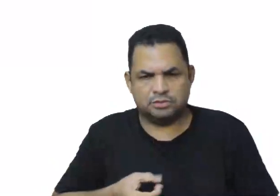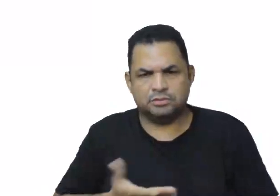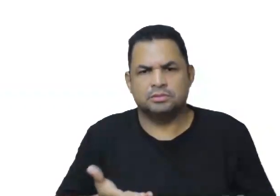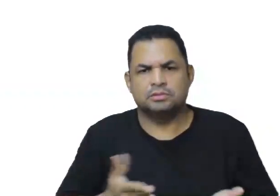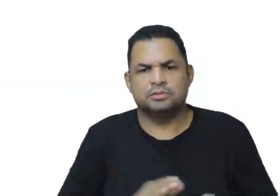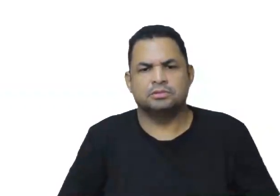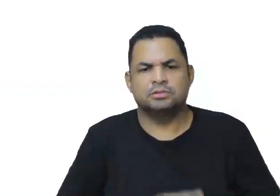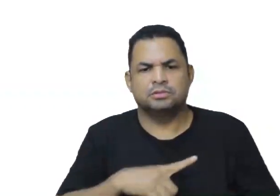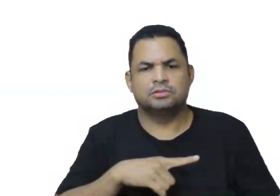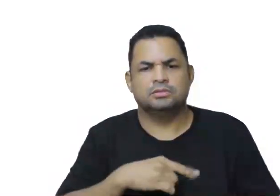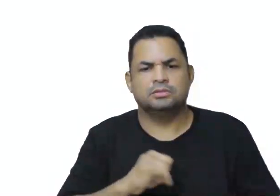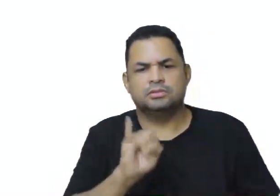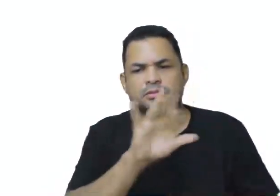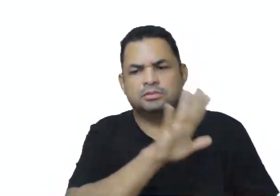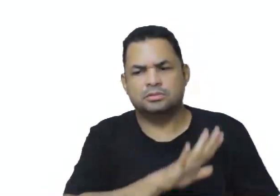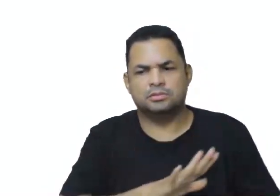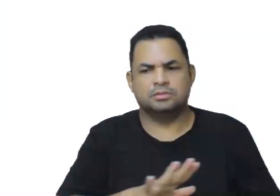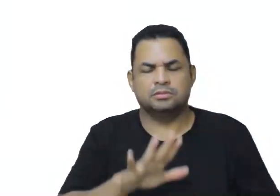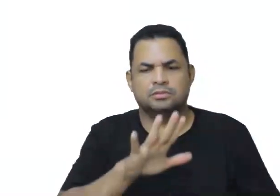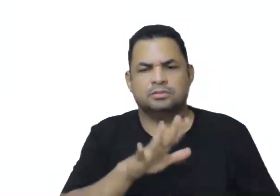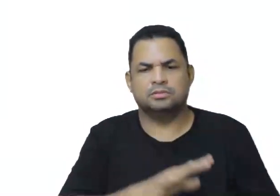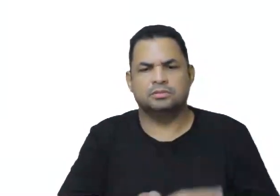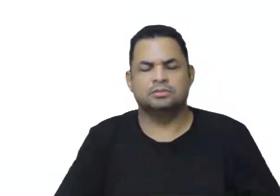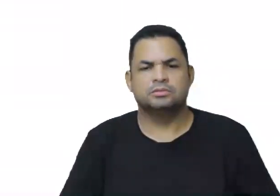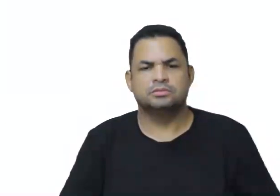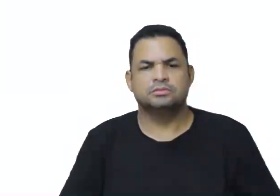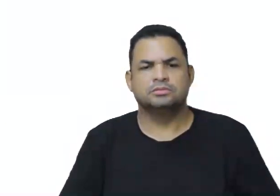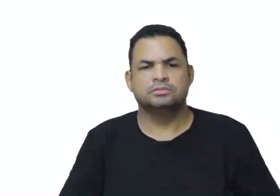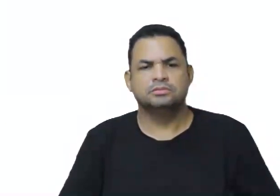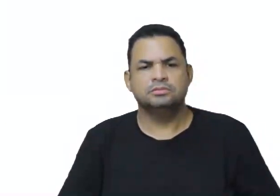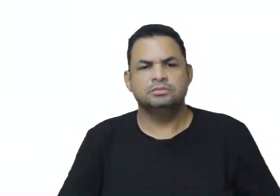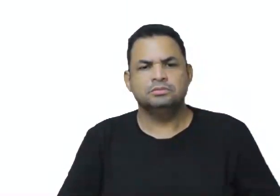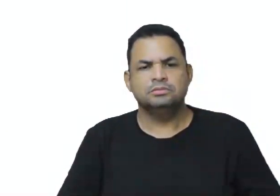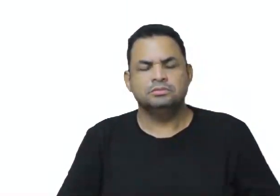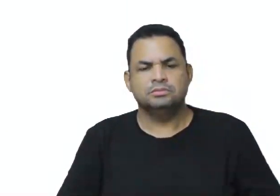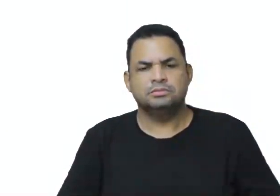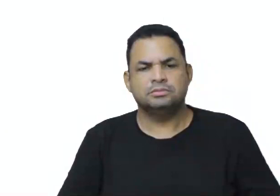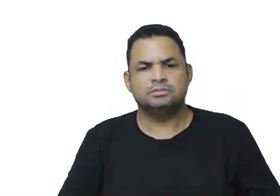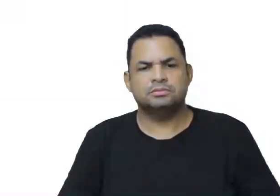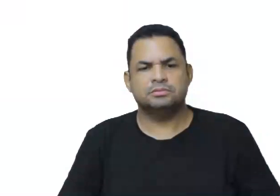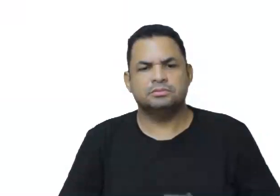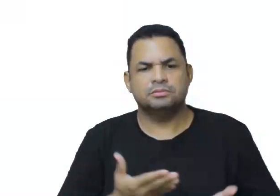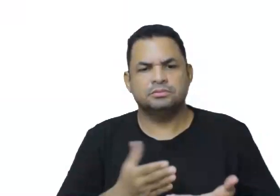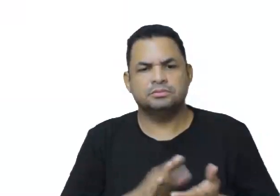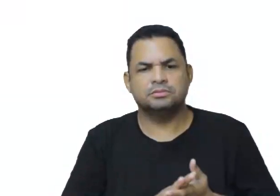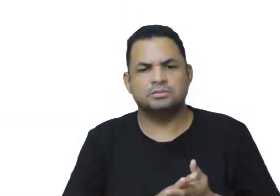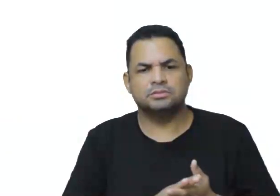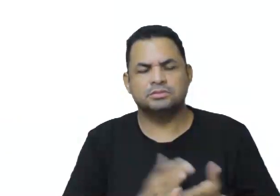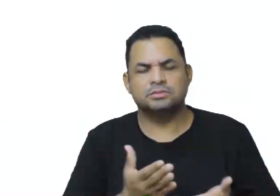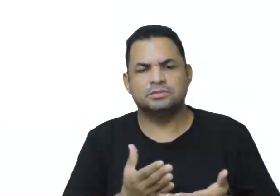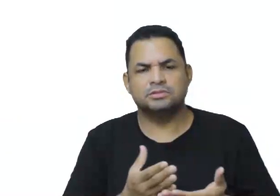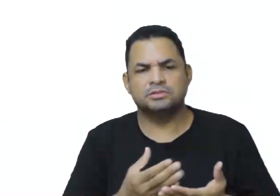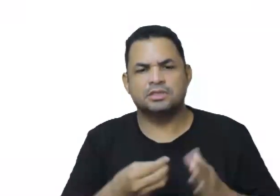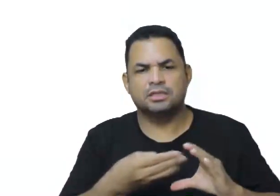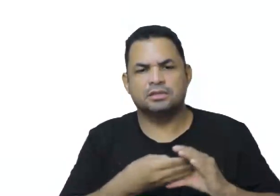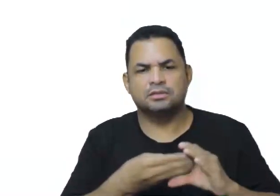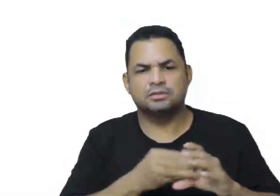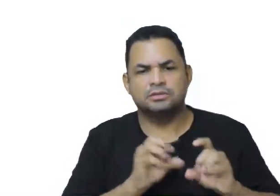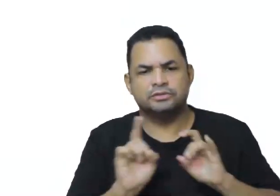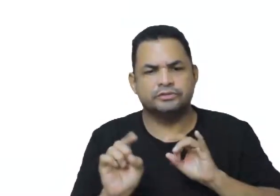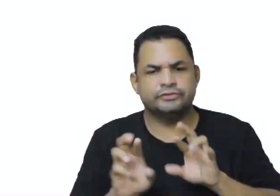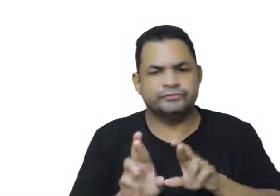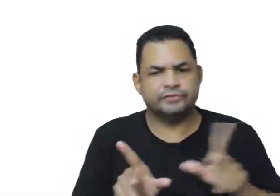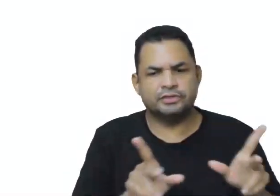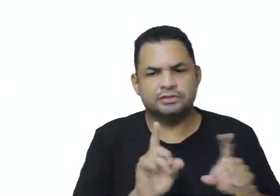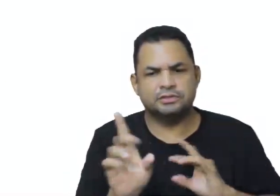na imagem, a gente consegue perceber uma célula que vai se diferenciar em outras células, né,